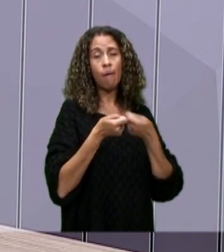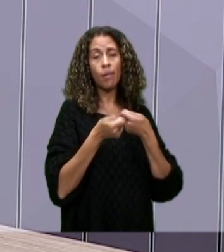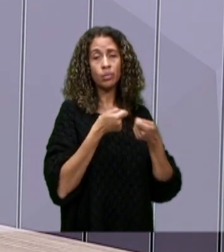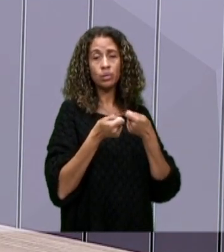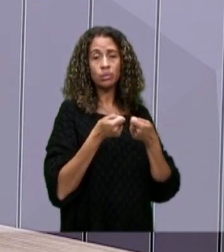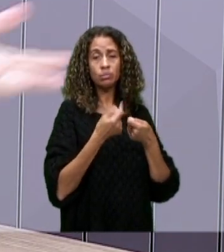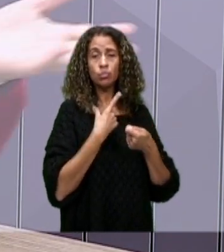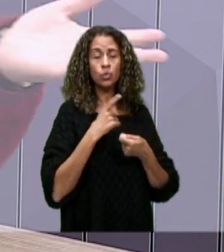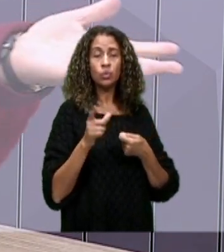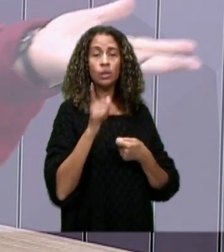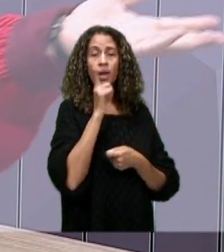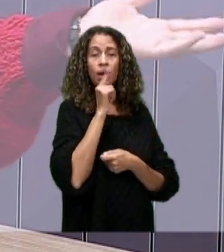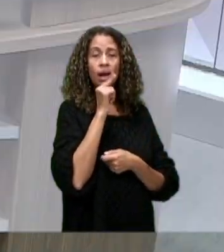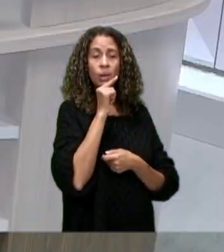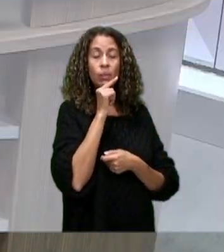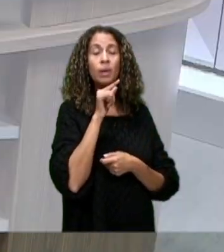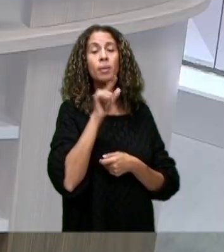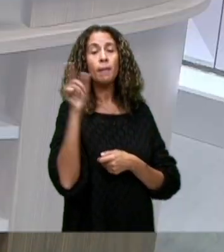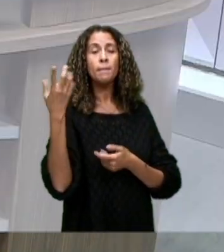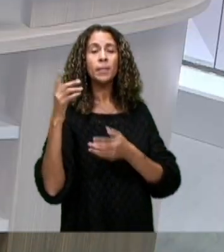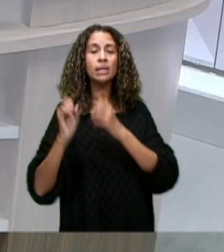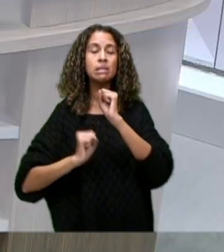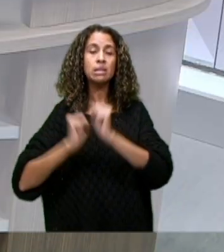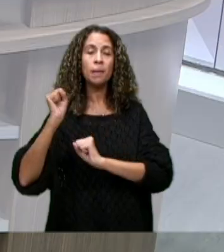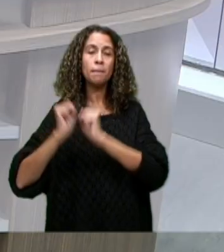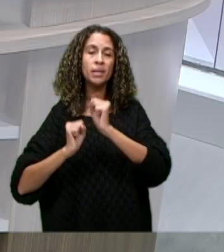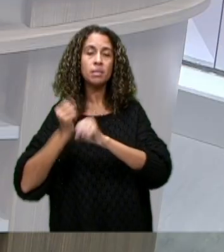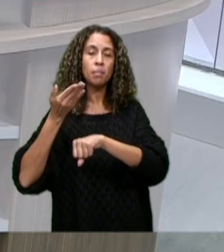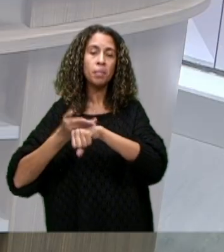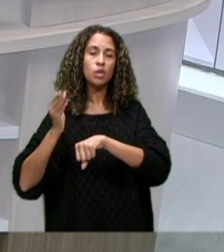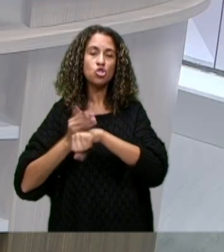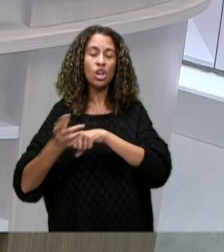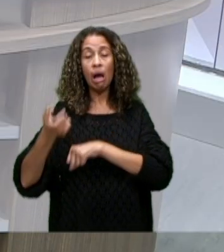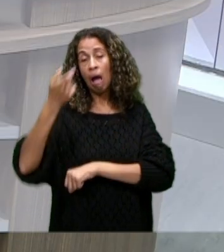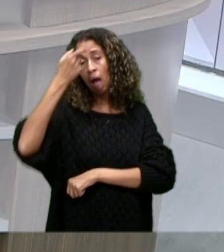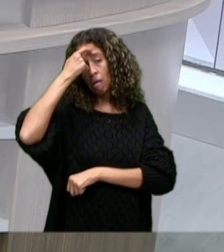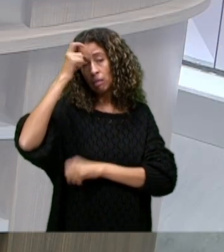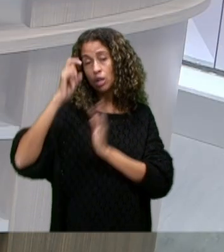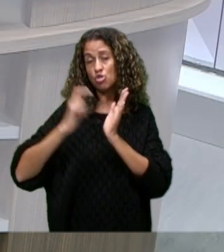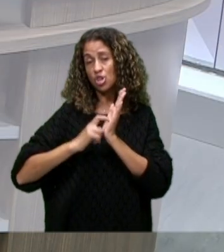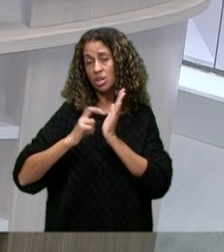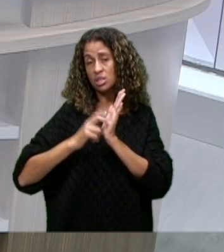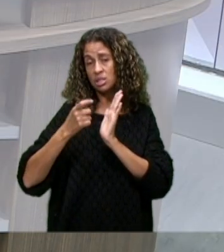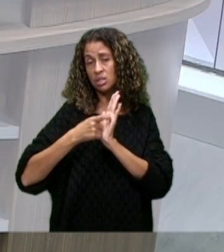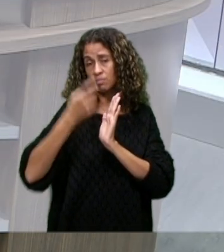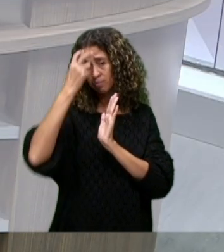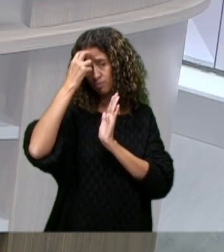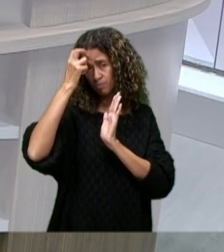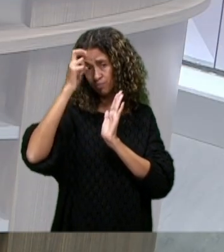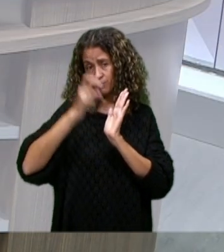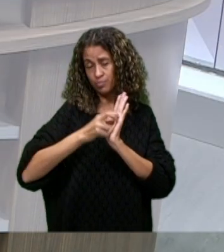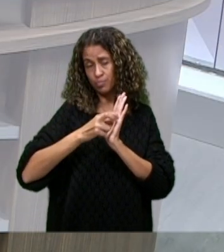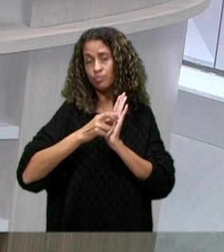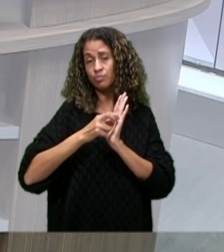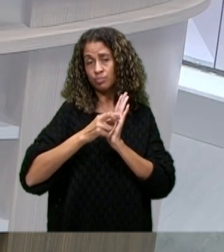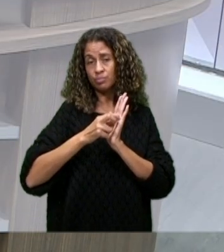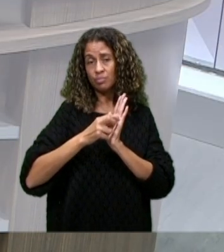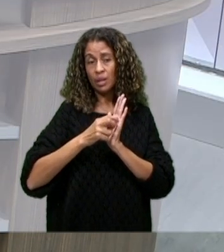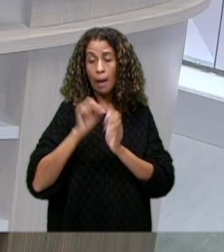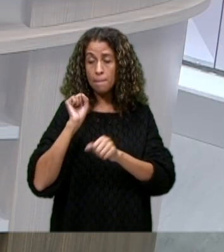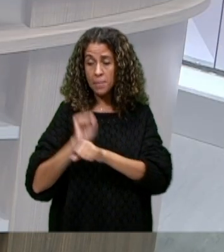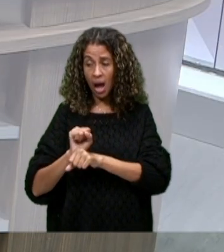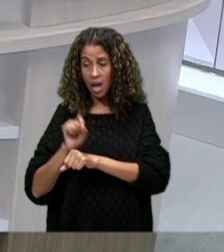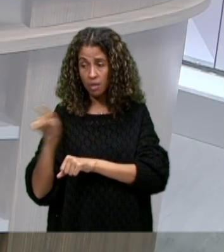não tem água para os data centers para treinar a inteligência artificial. Aí a gente vai falar, por exemplo, do refrigerante. Para de tomar água para a